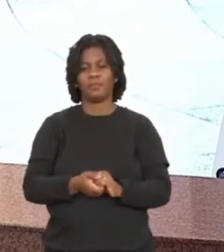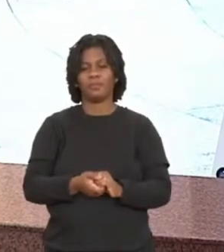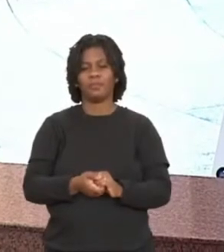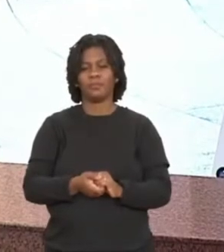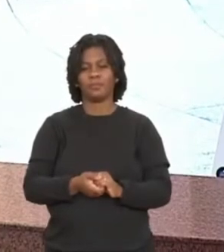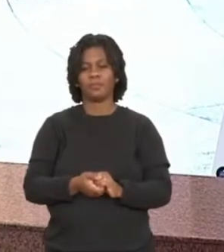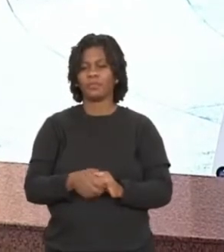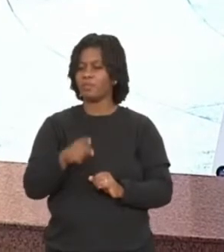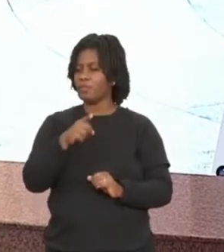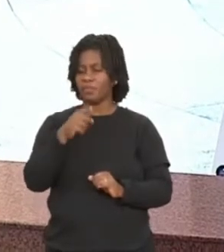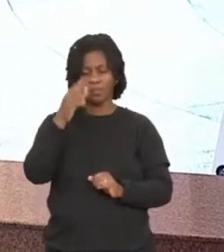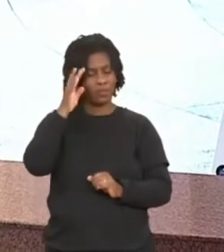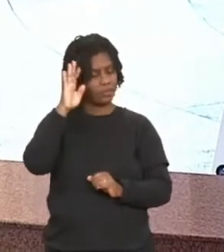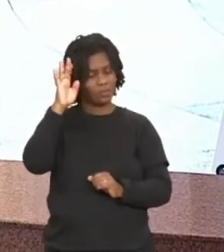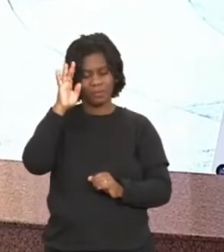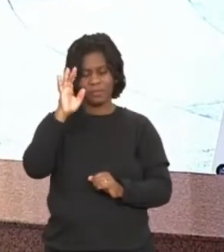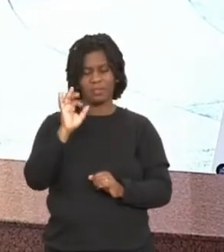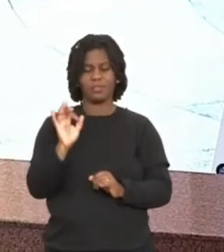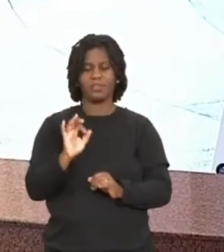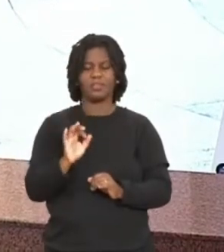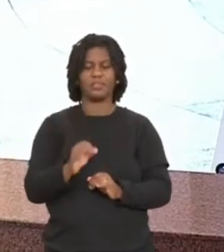Você não imagina.